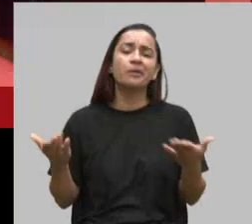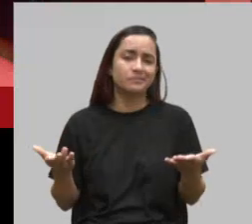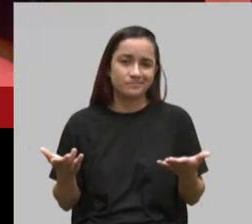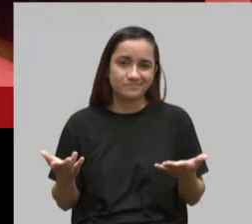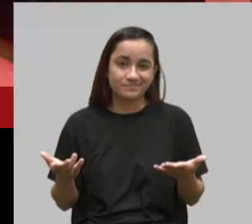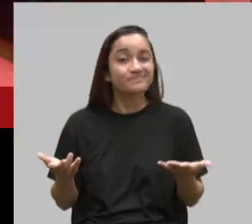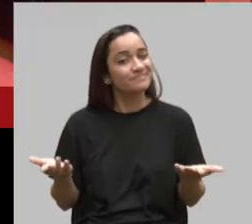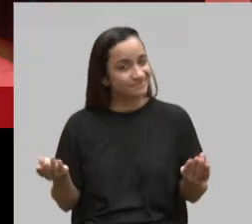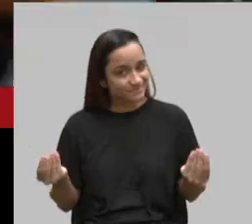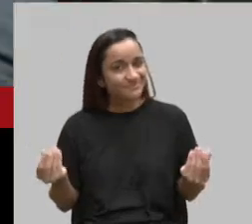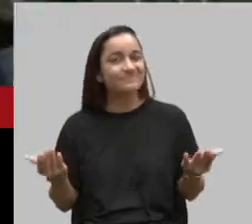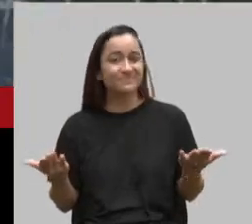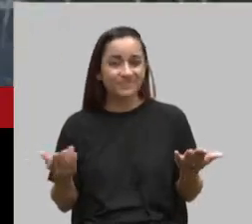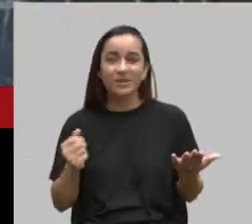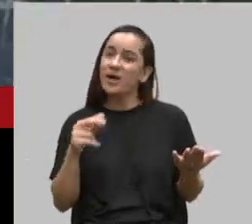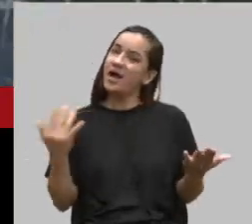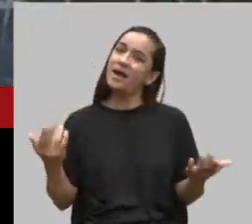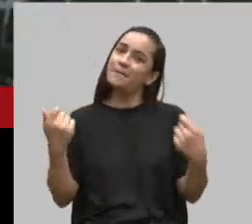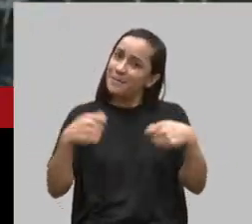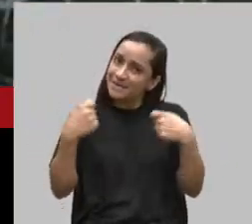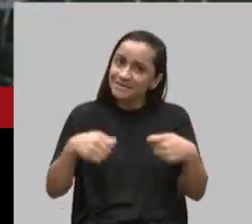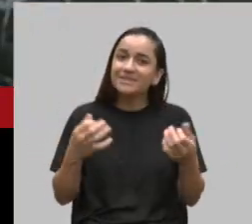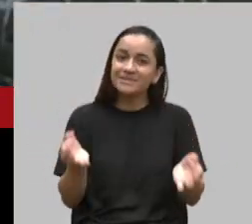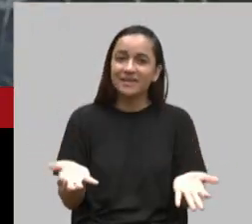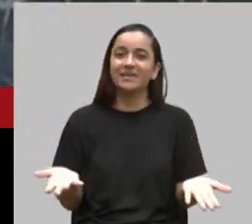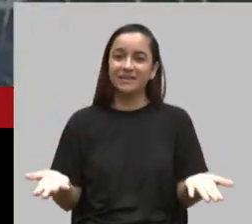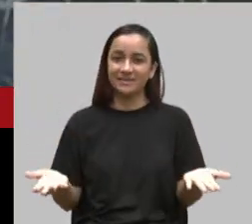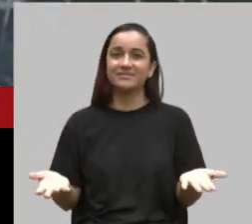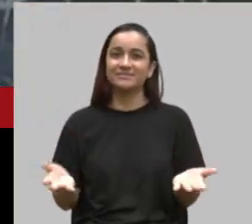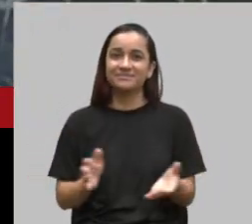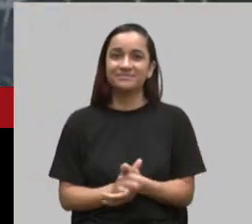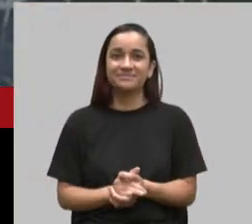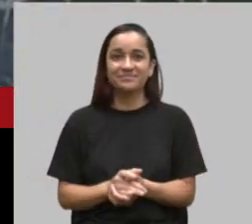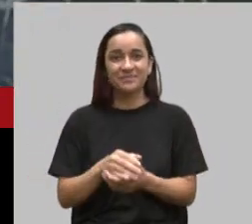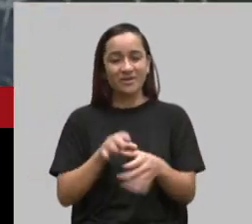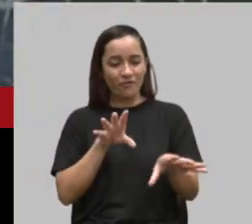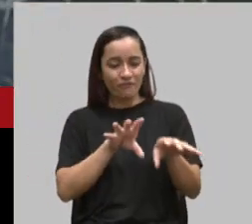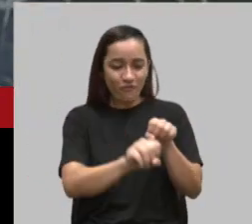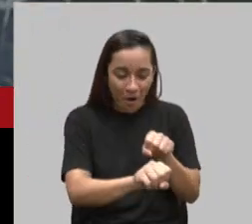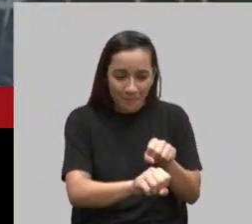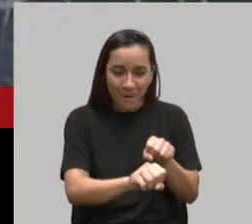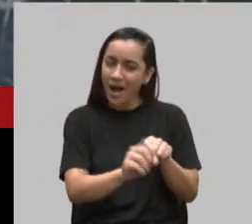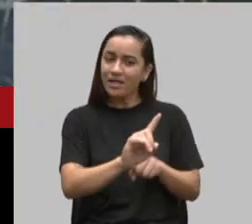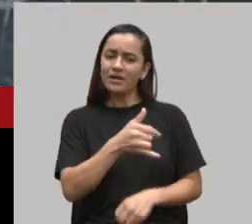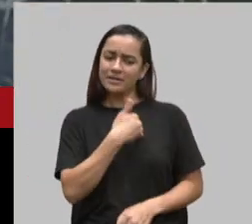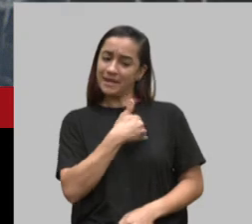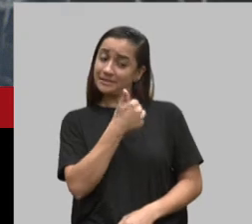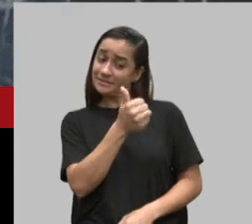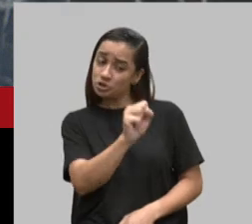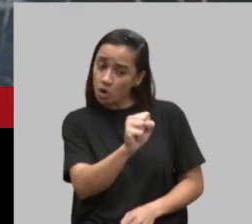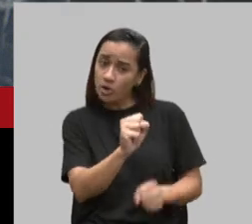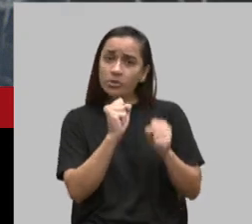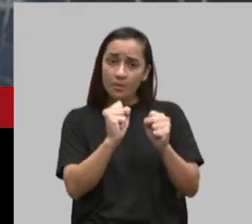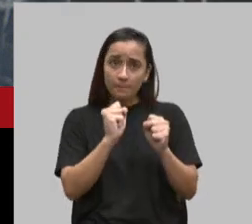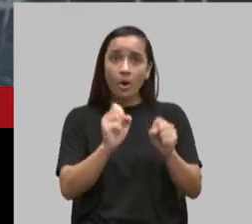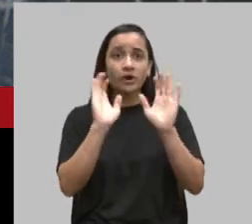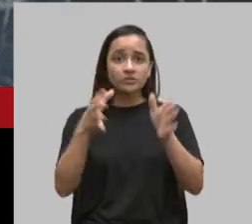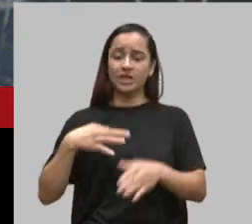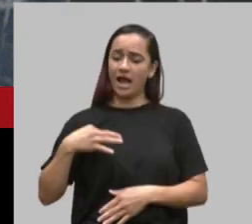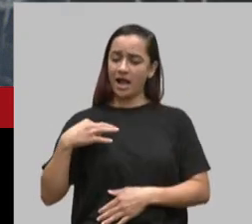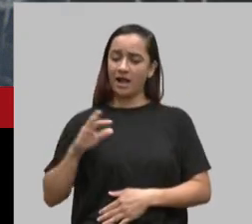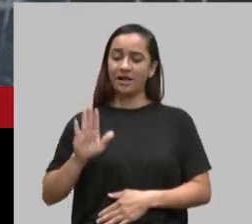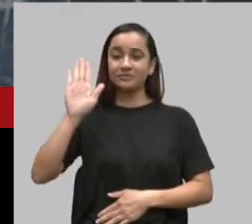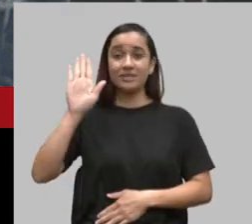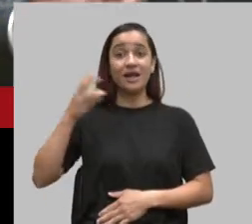Uai tinha que ser ué formar não precisa ter 18 anos para ser candidato filho ia ser um partido e participo da